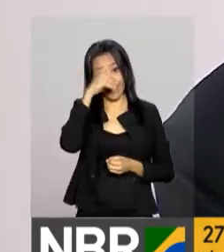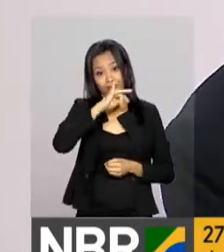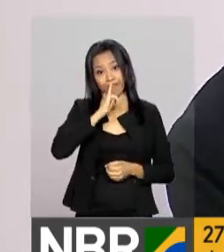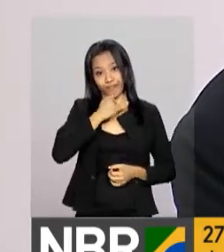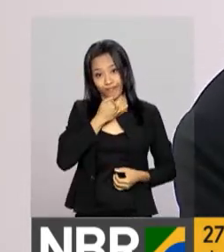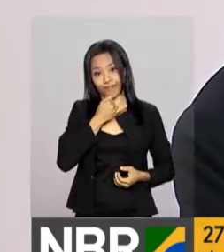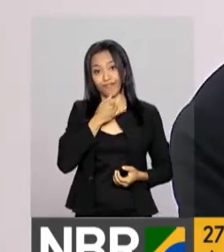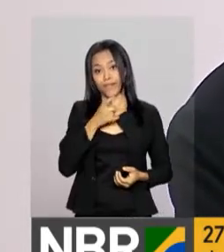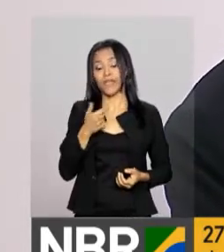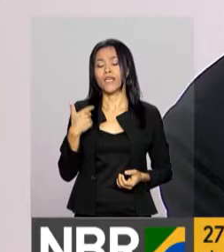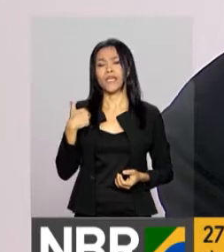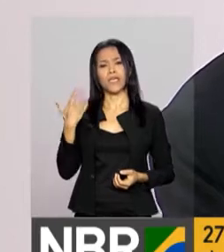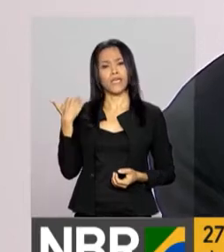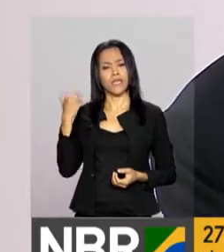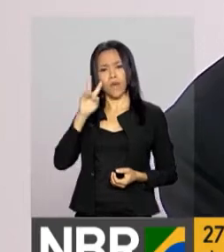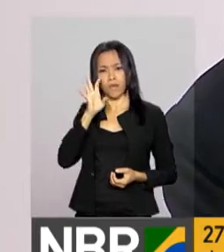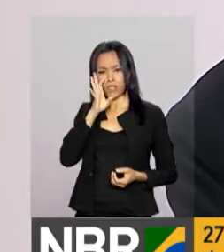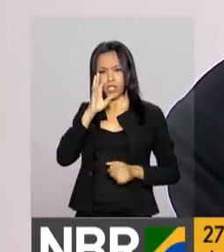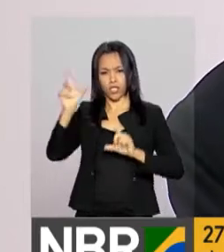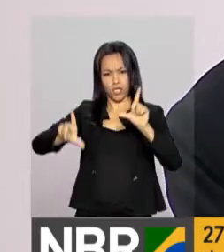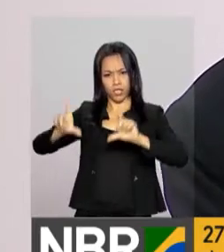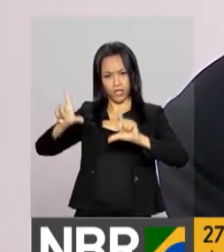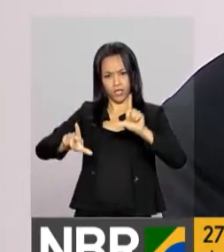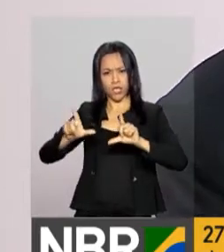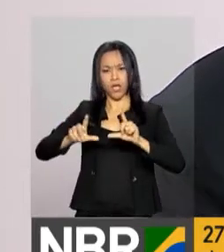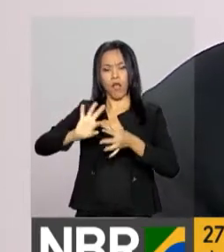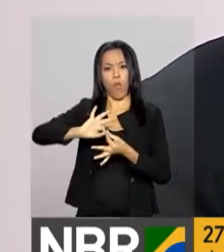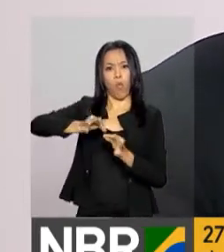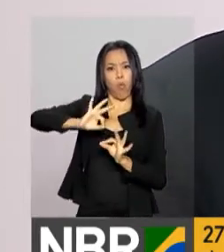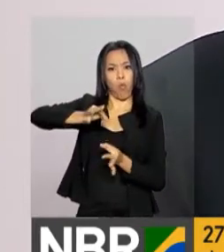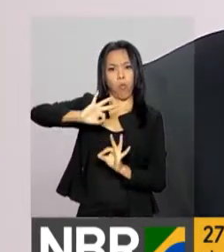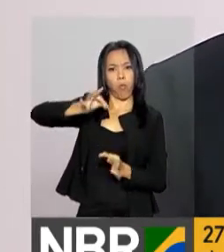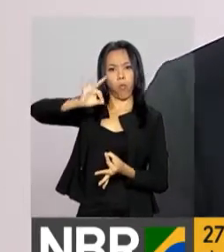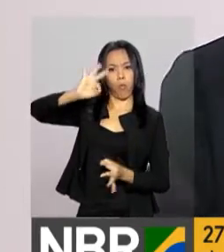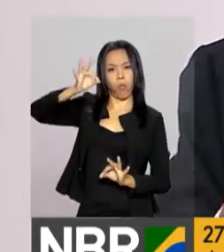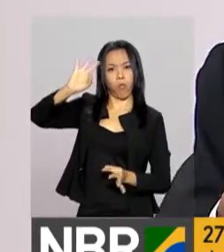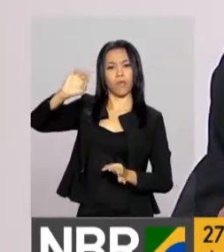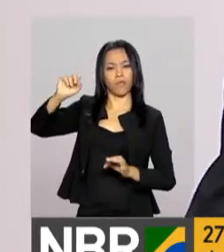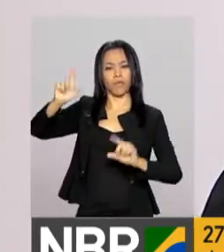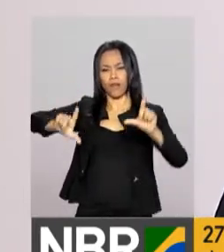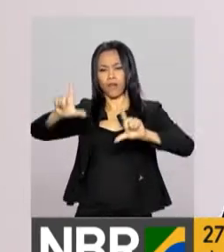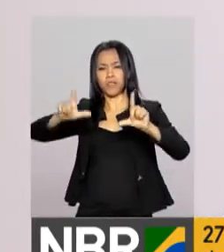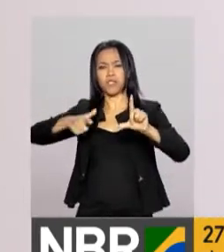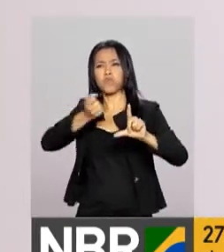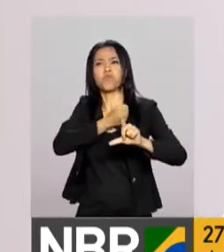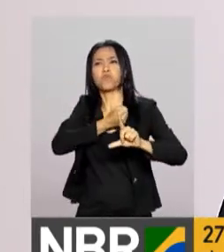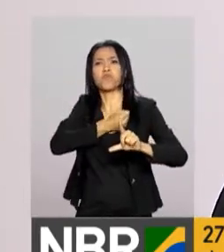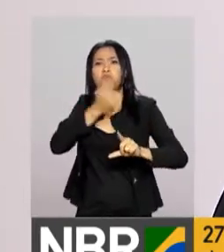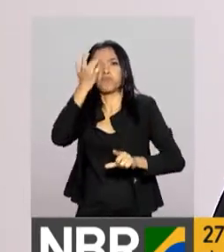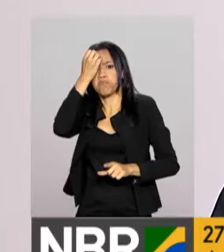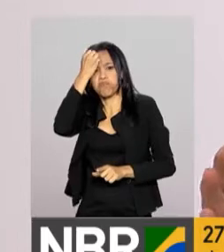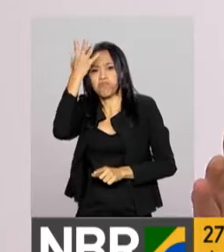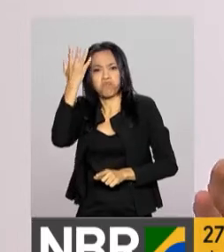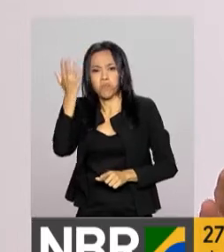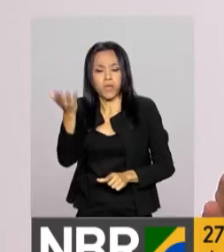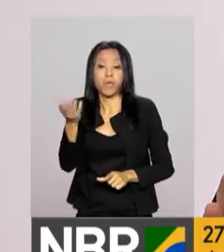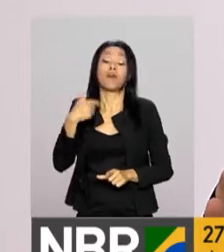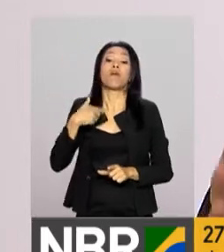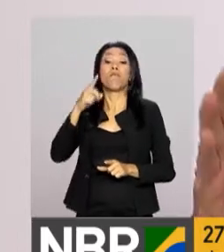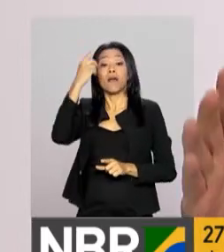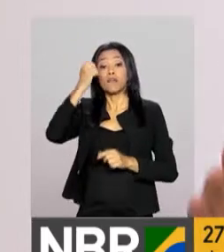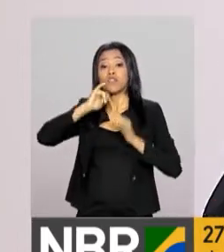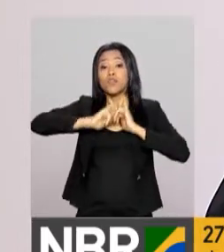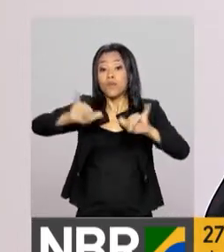assistir balde um longo do documentário num dos canais de televisão não me recordo qual deles agora mas que revelava